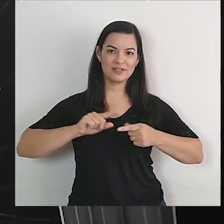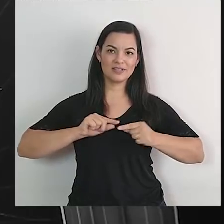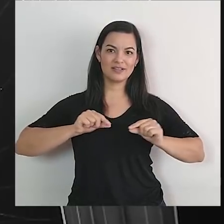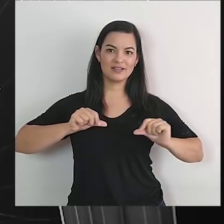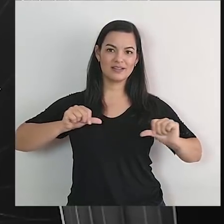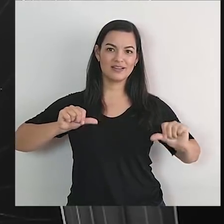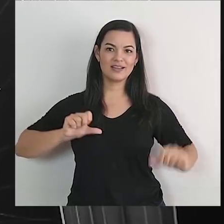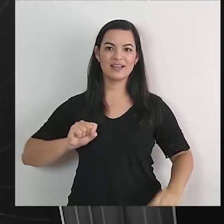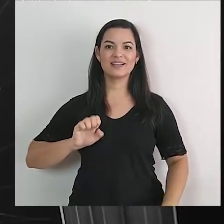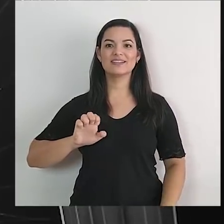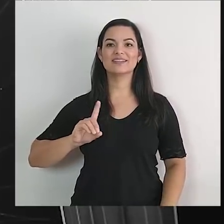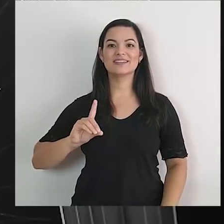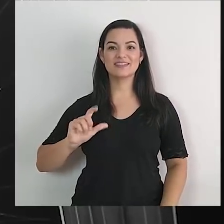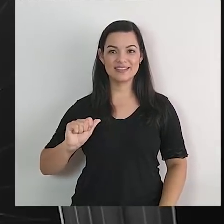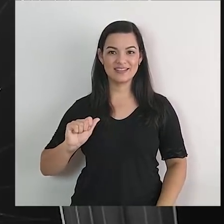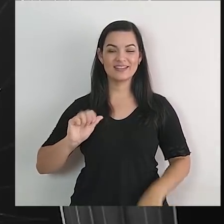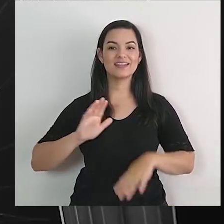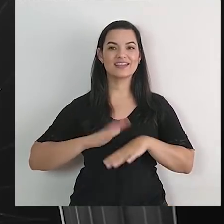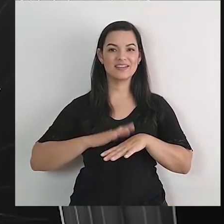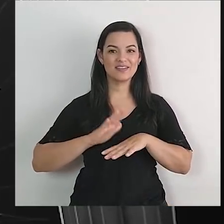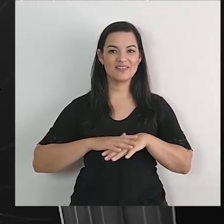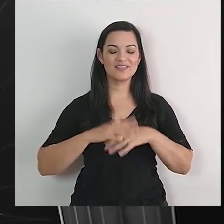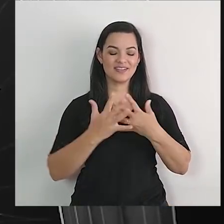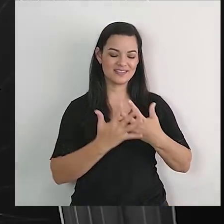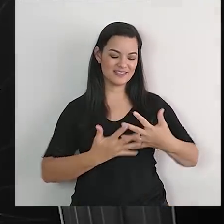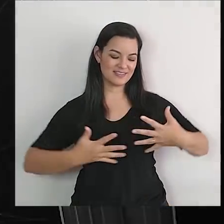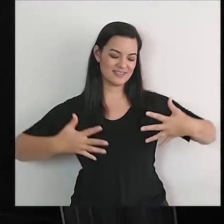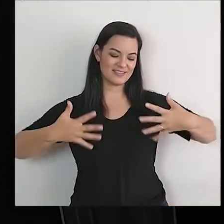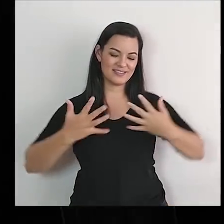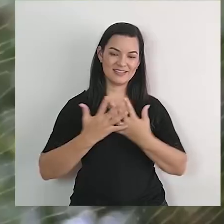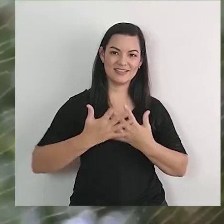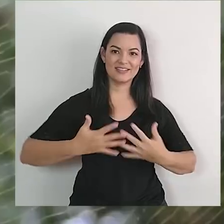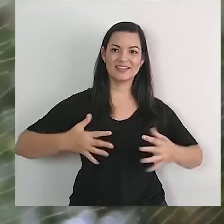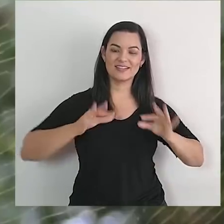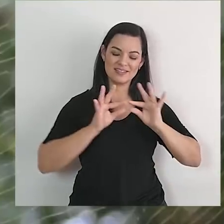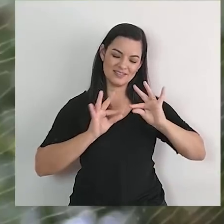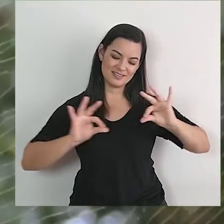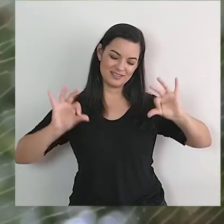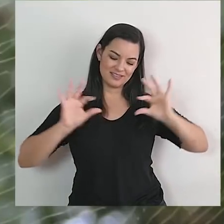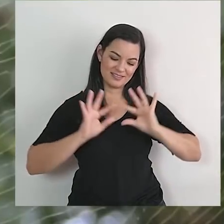de seda que vão compondo a teia.